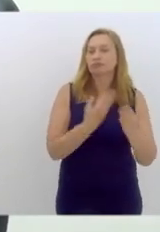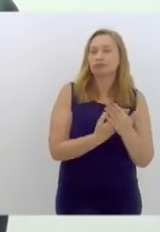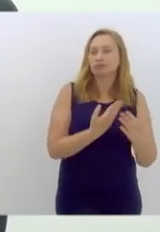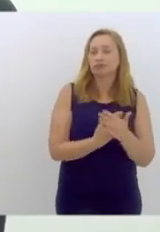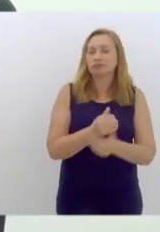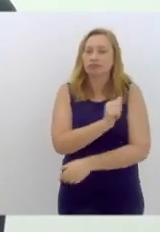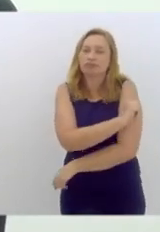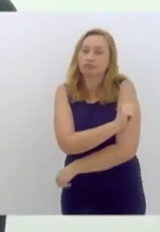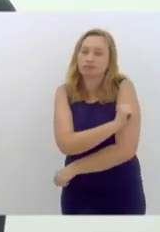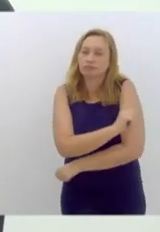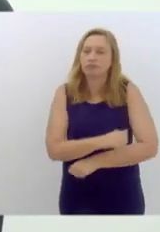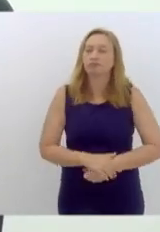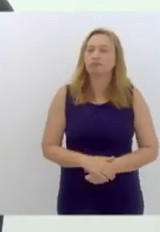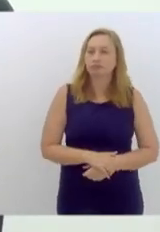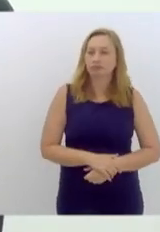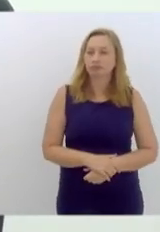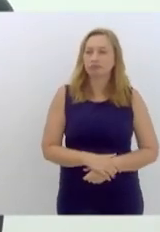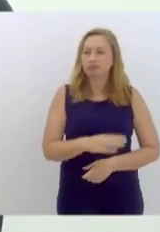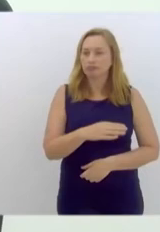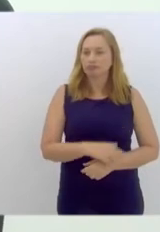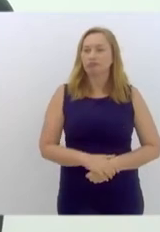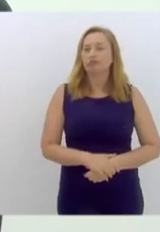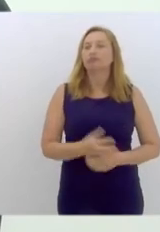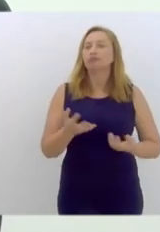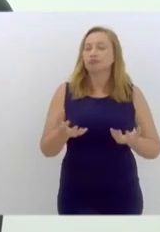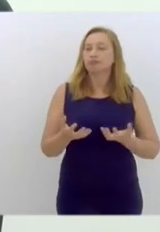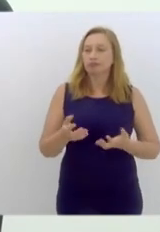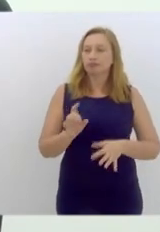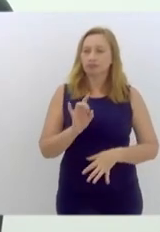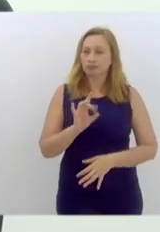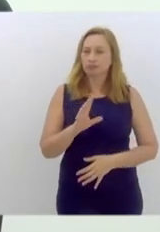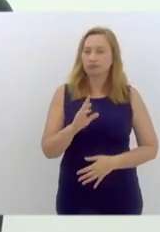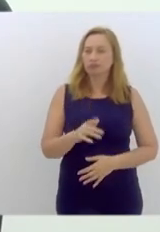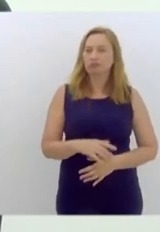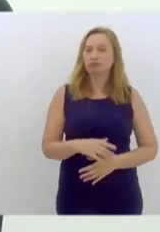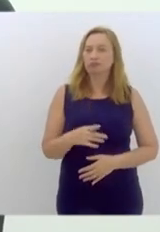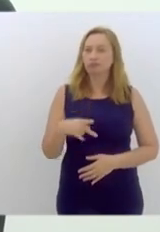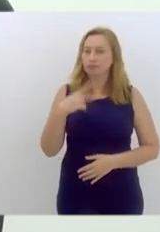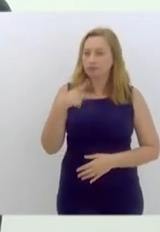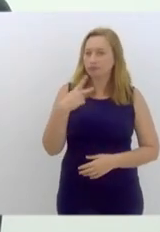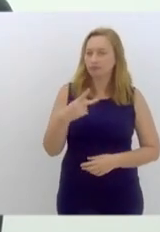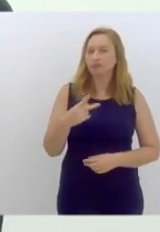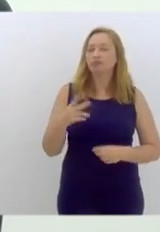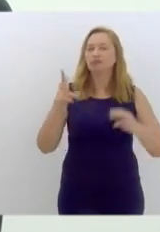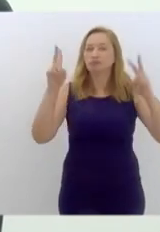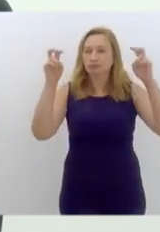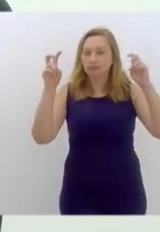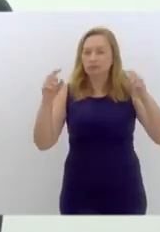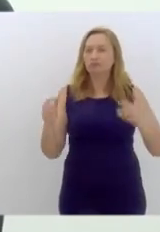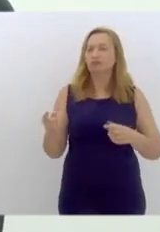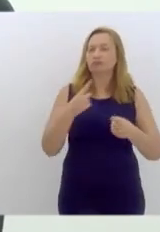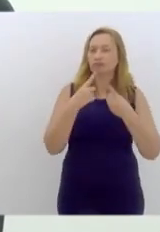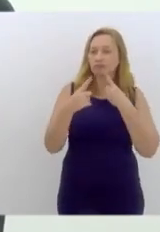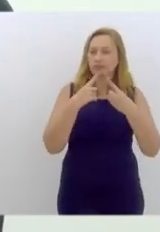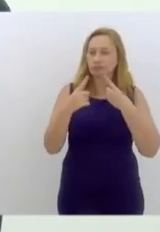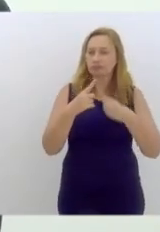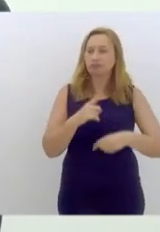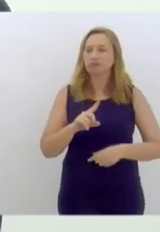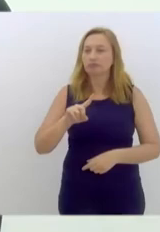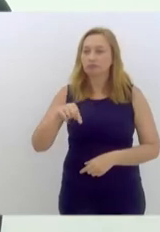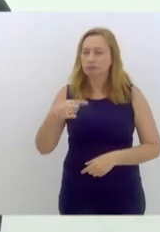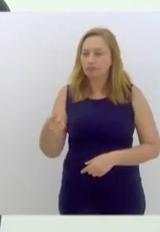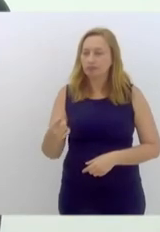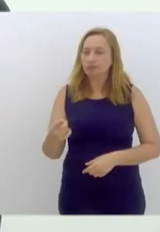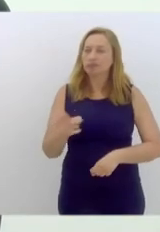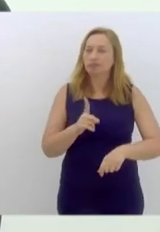da trajetória acadêmica desses estudantes. Então, eu queria só trazer esses elementos também para o debate, para já, para o nosso